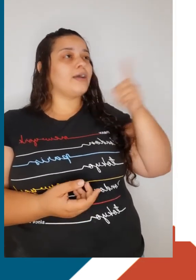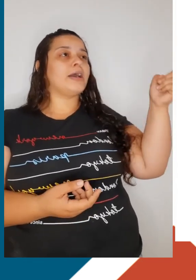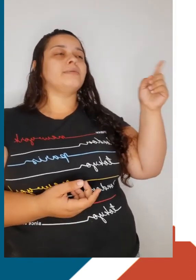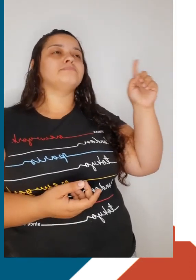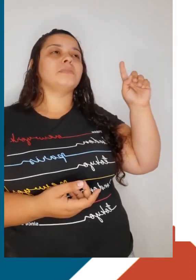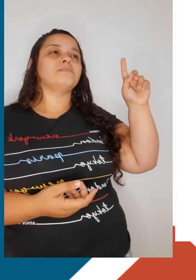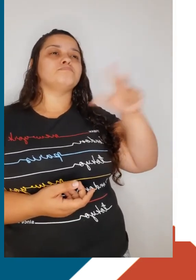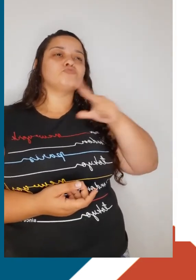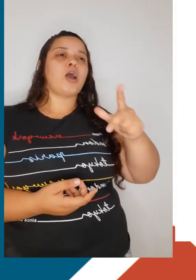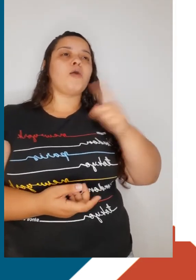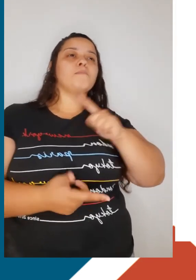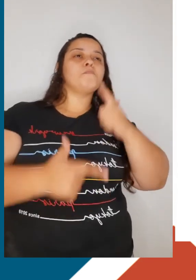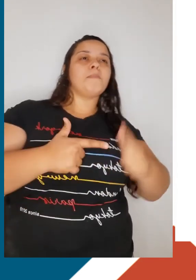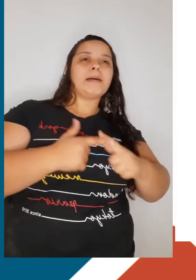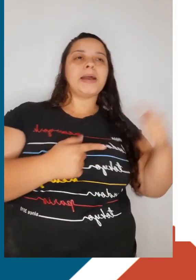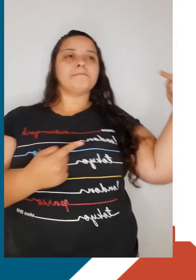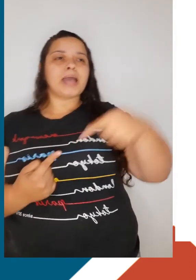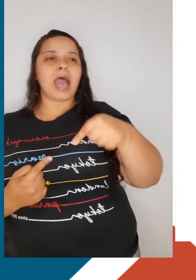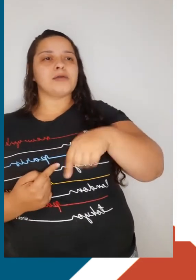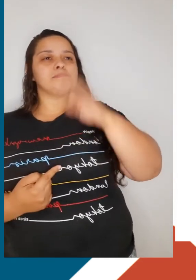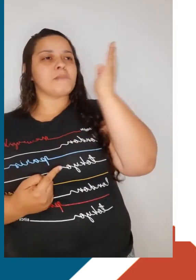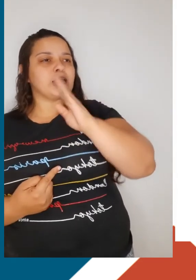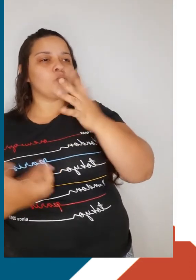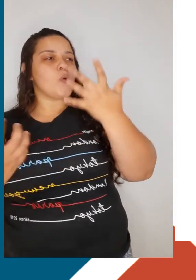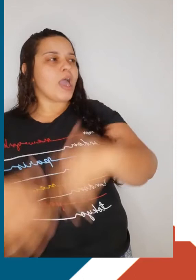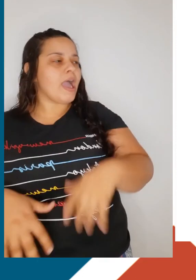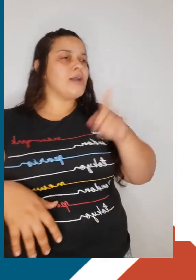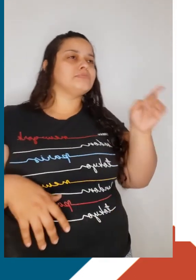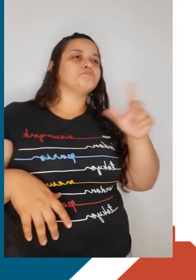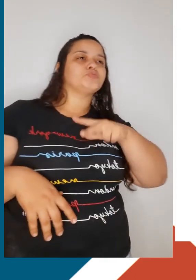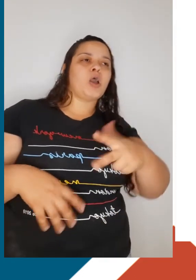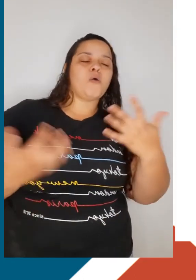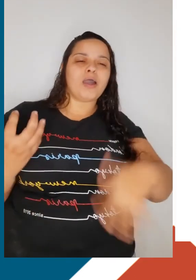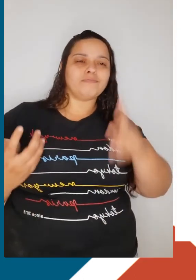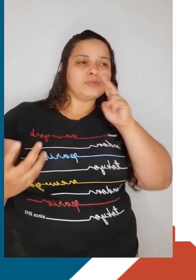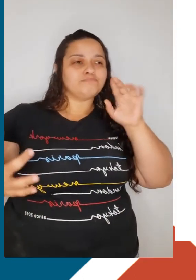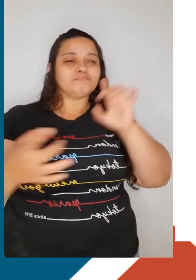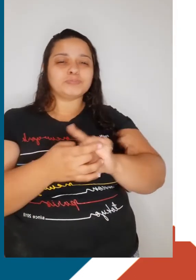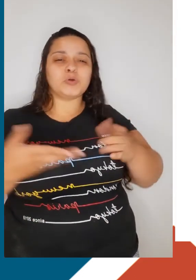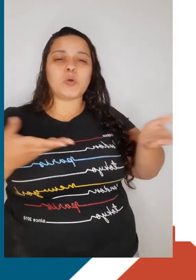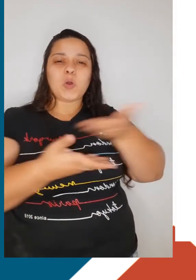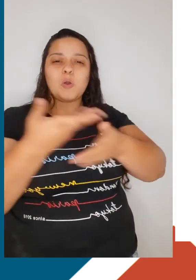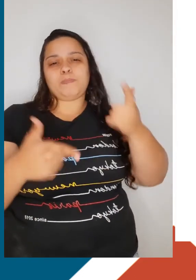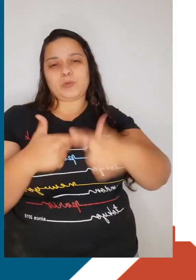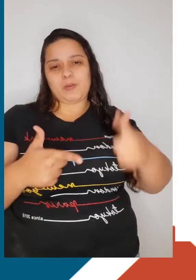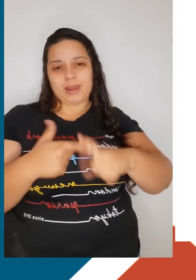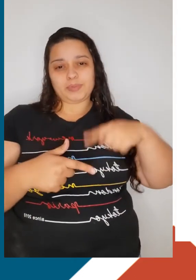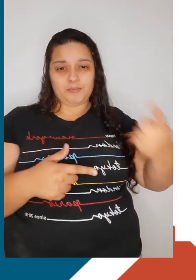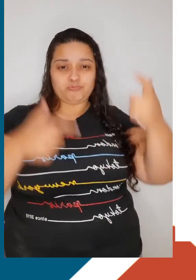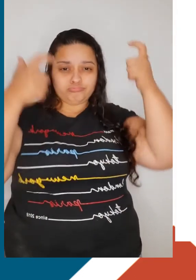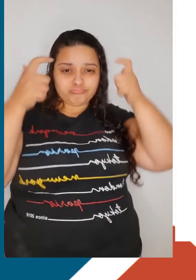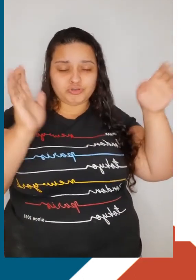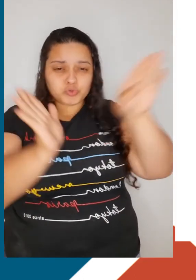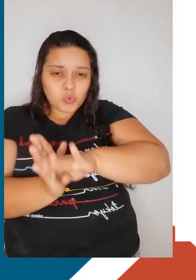juntam aí às condições internas do Brasil. E isso favoreceu as elites coloniais aqui em torno do Rio de Janeiro, Todo